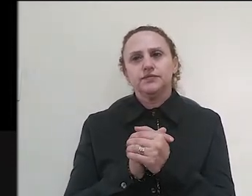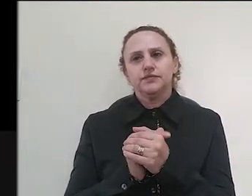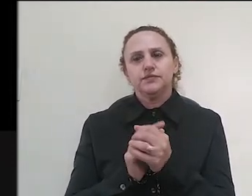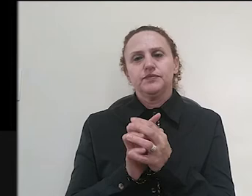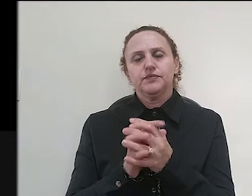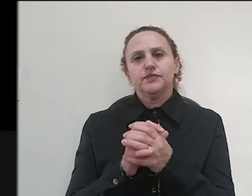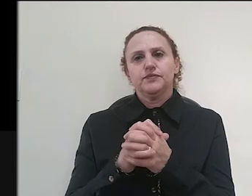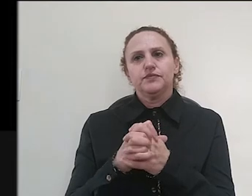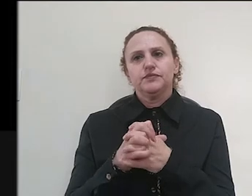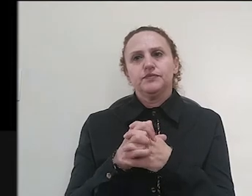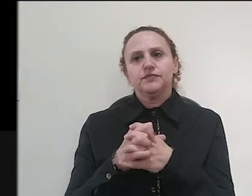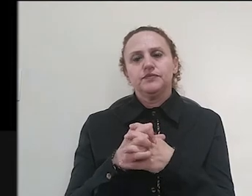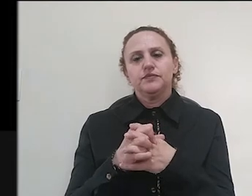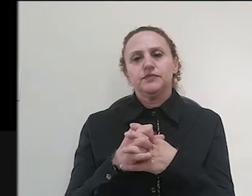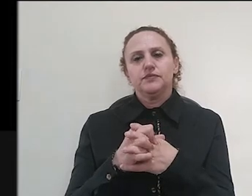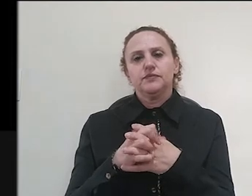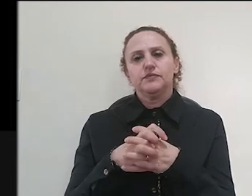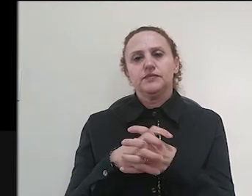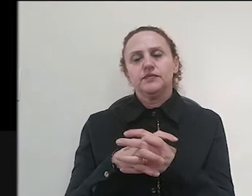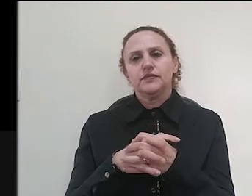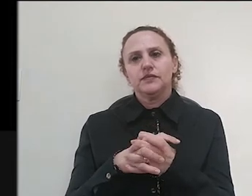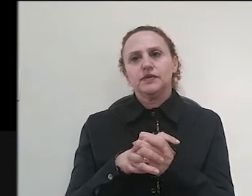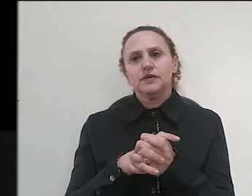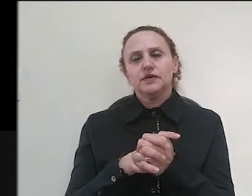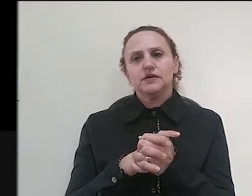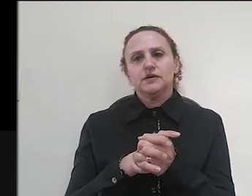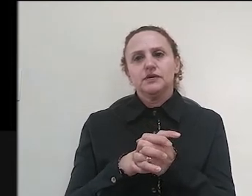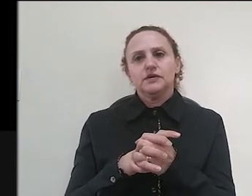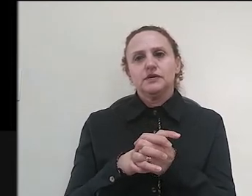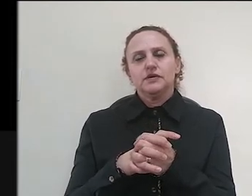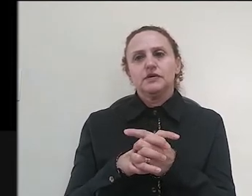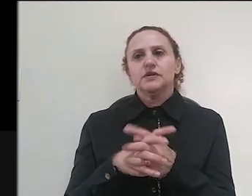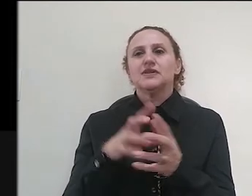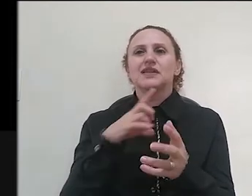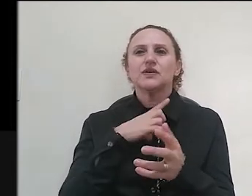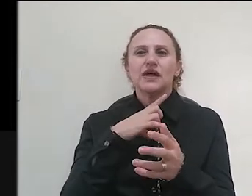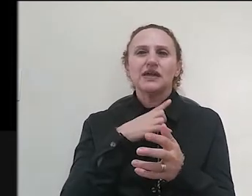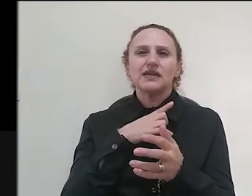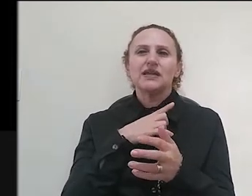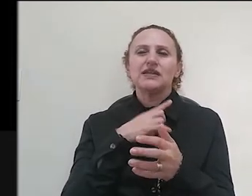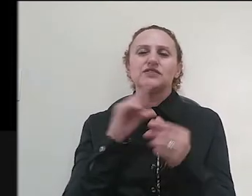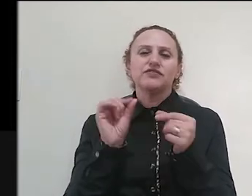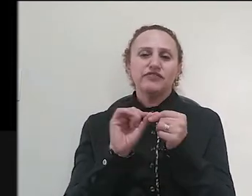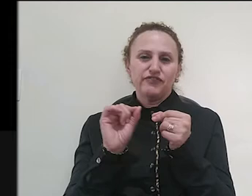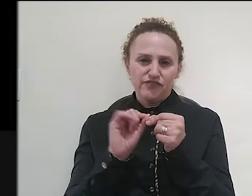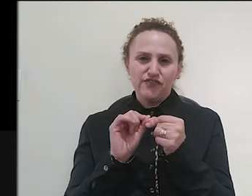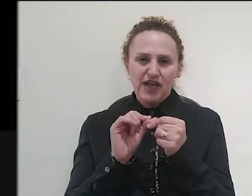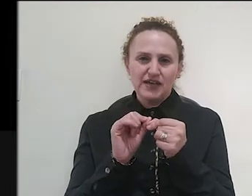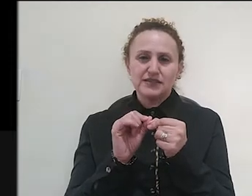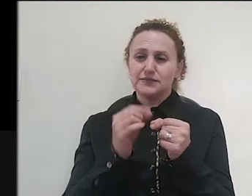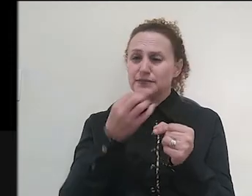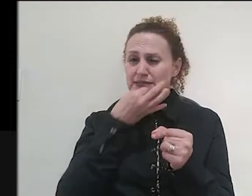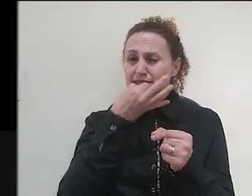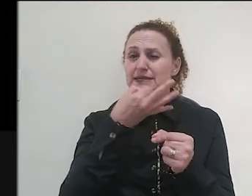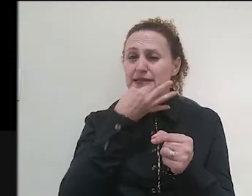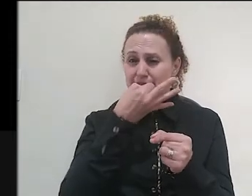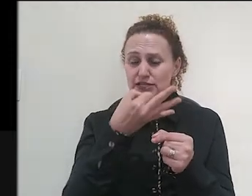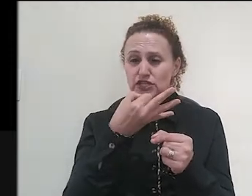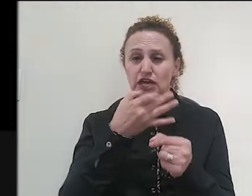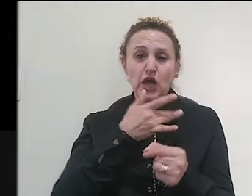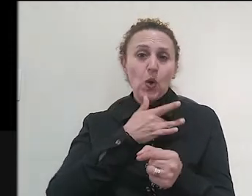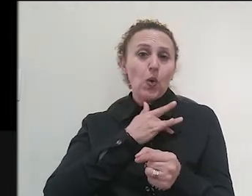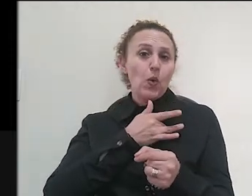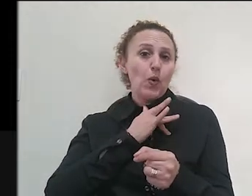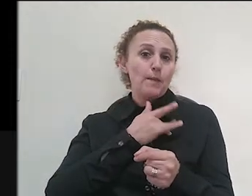Cervantes vai construir o Don Quixote de la Mancha como uma espécie de crítica aos romances de cavalaria, que eram muito comuns na